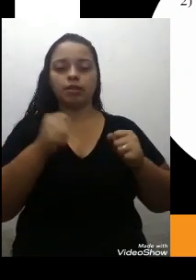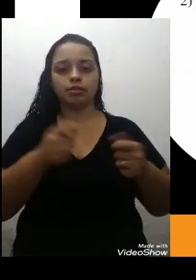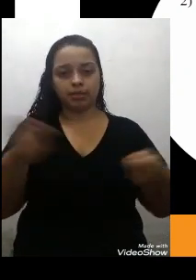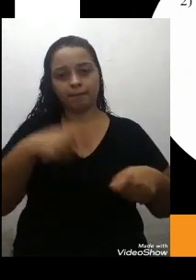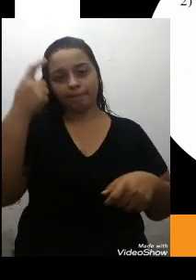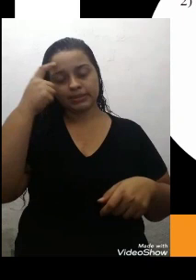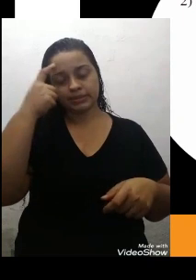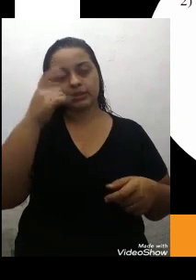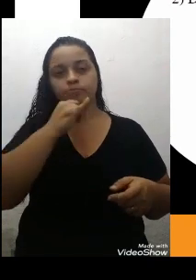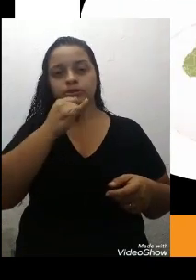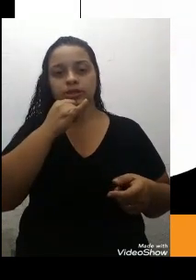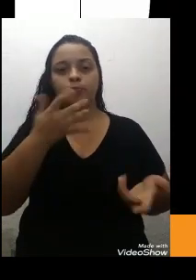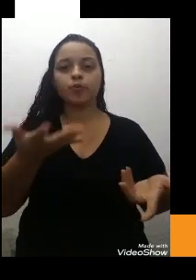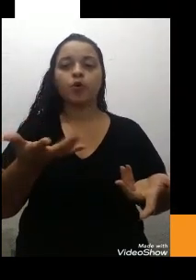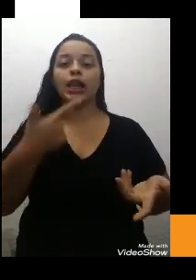respeito de línguas.